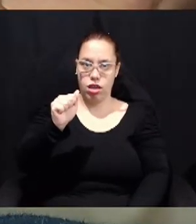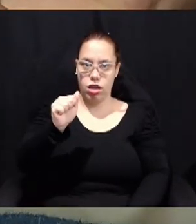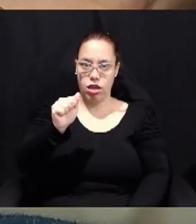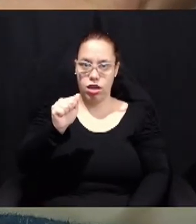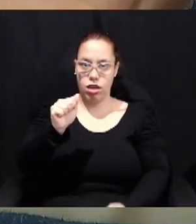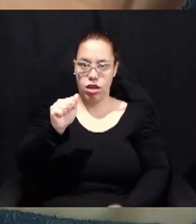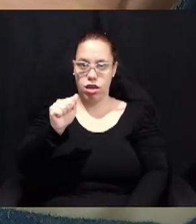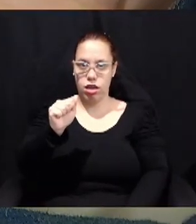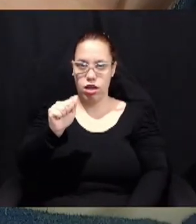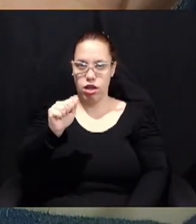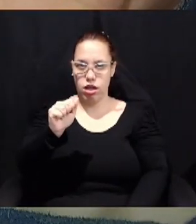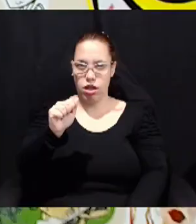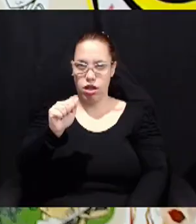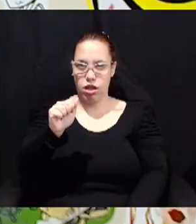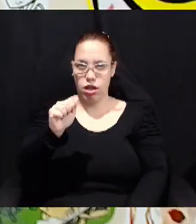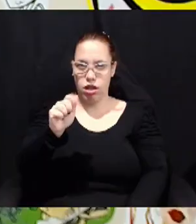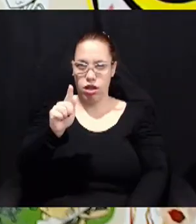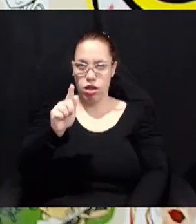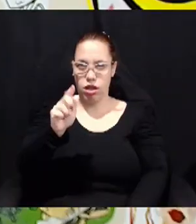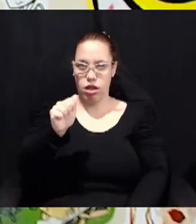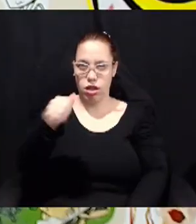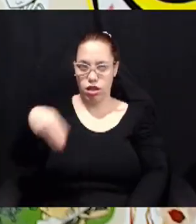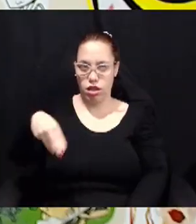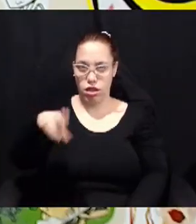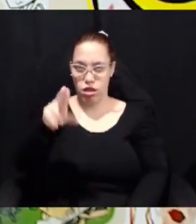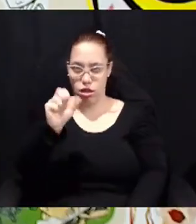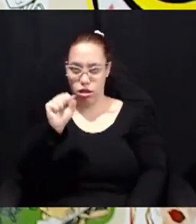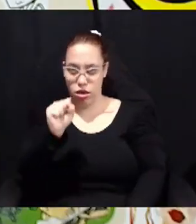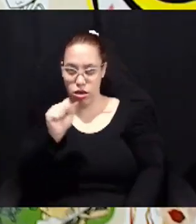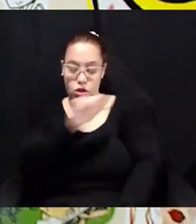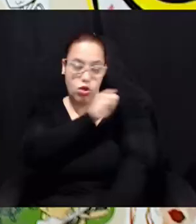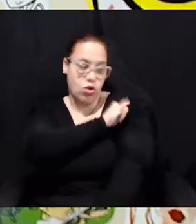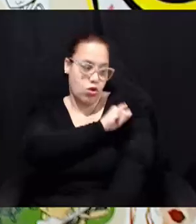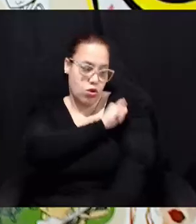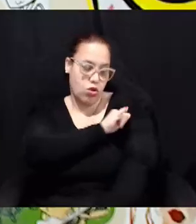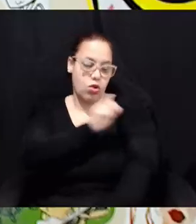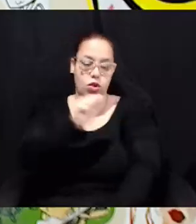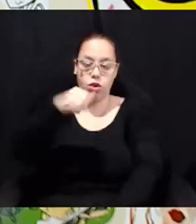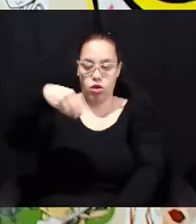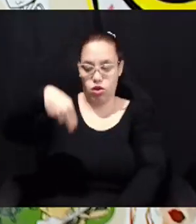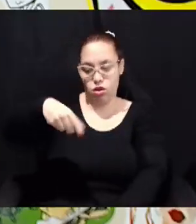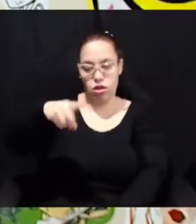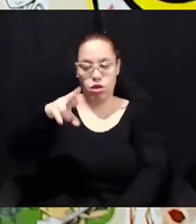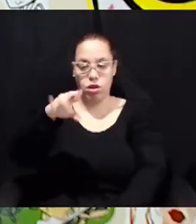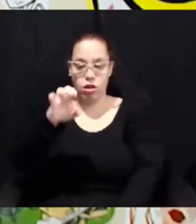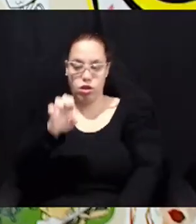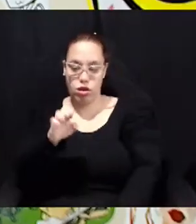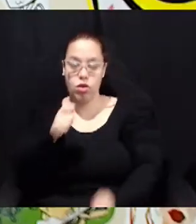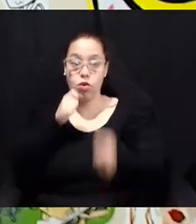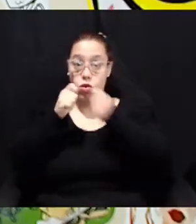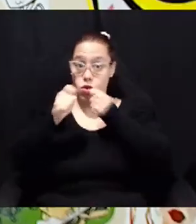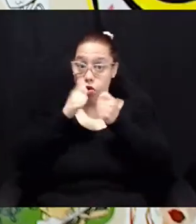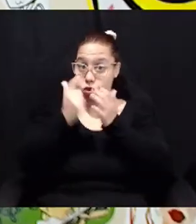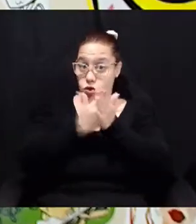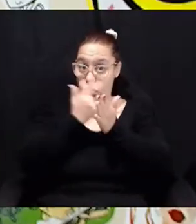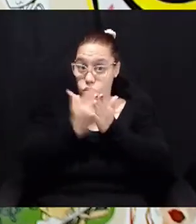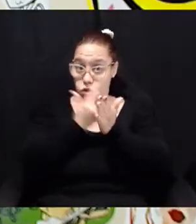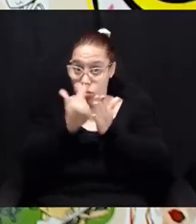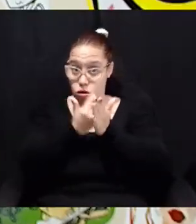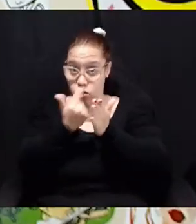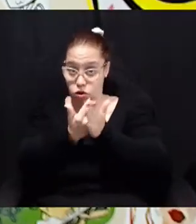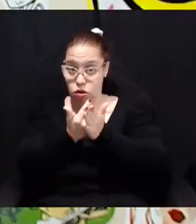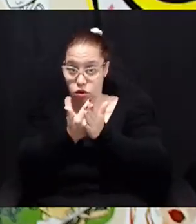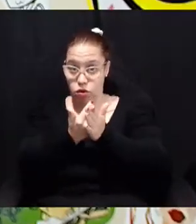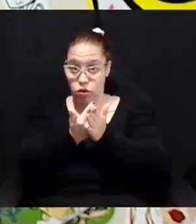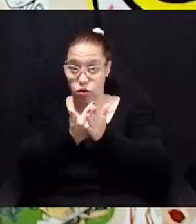escrito pelo André Sayadin. E o André, ele é jornalista e coletou a entrevista com o autor, que tem essa pegada da